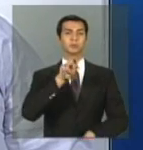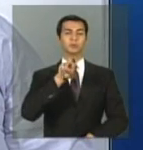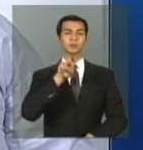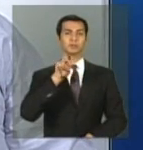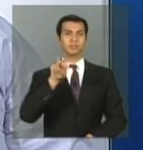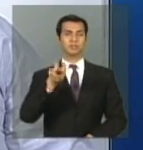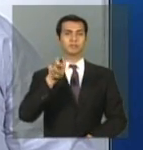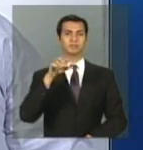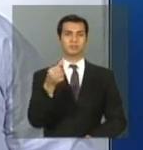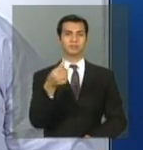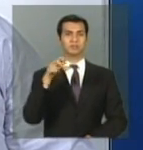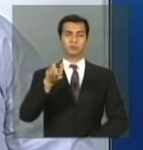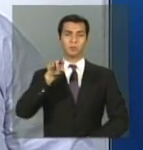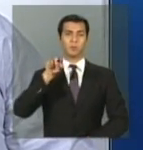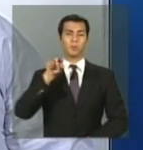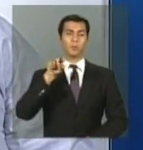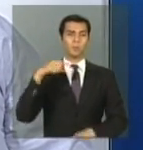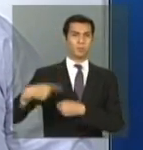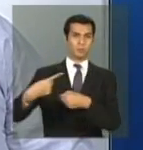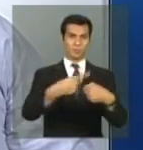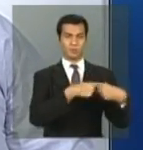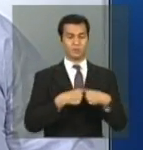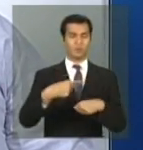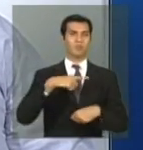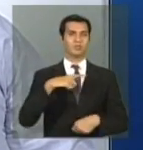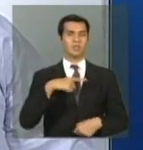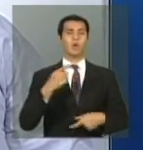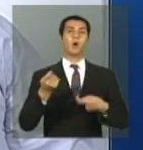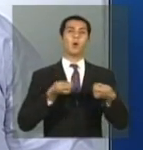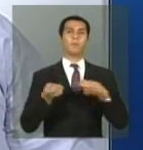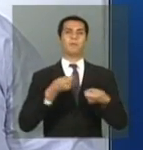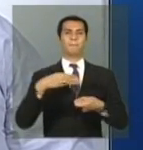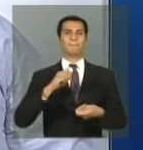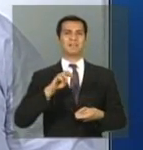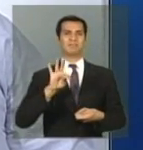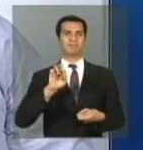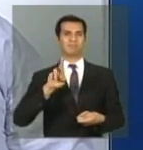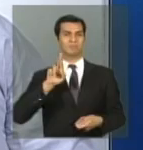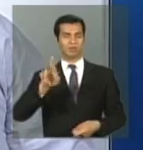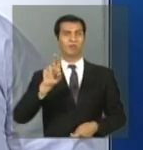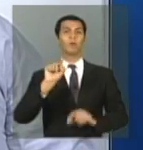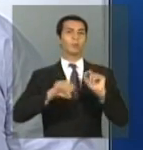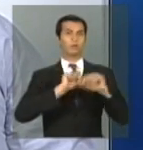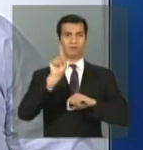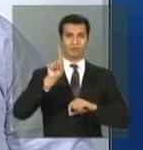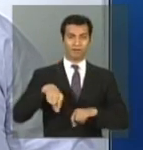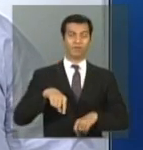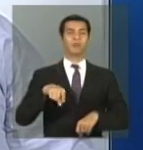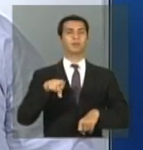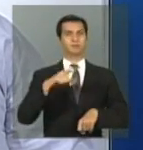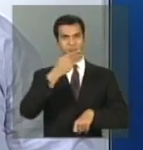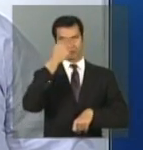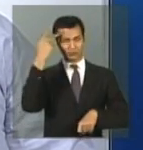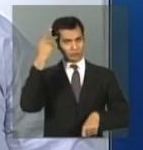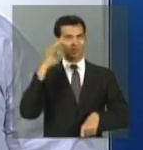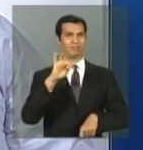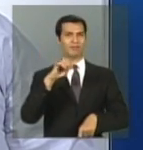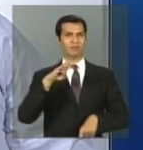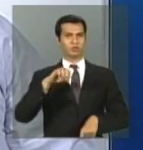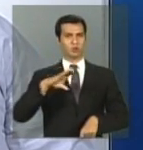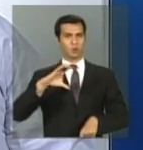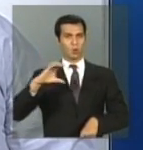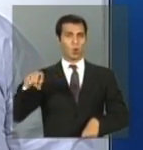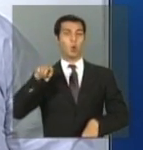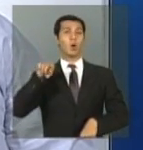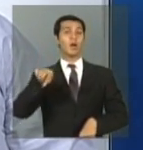nós temos um operador municipal master, que é o técnico, designado pelas secretarias municipais de educação, para serem esses